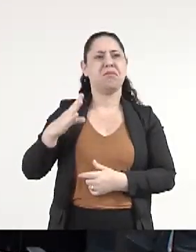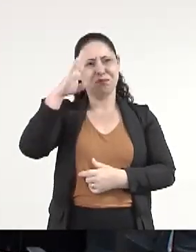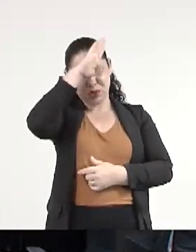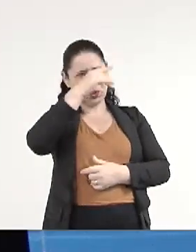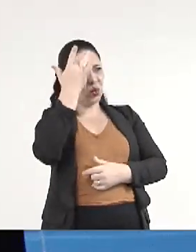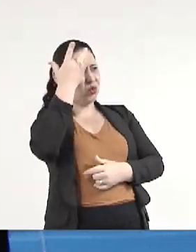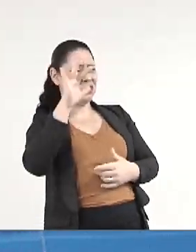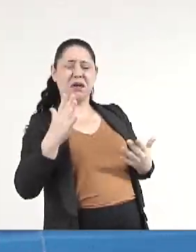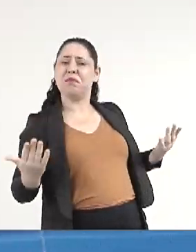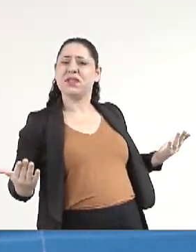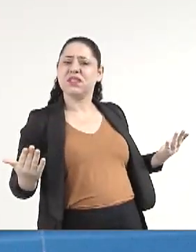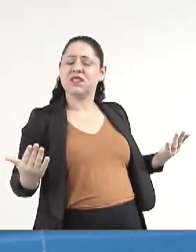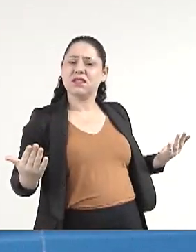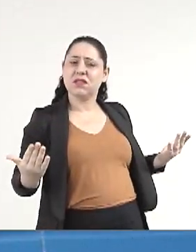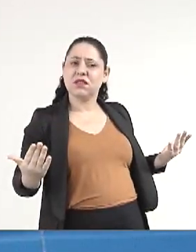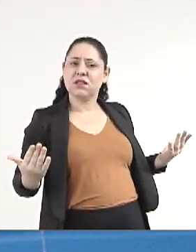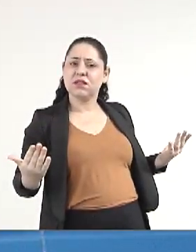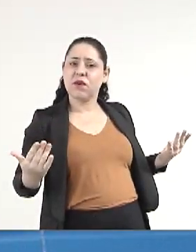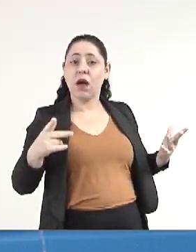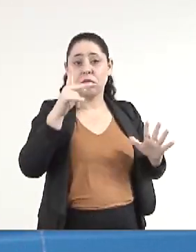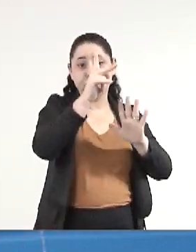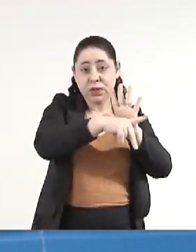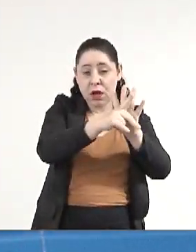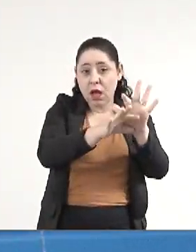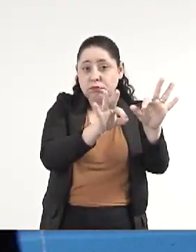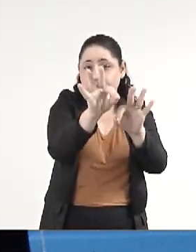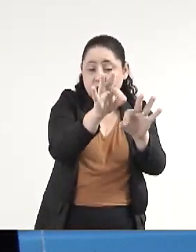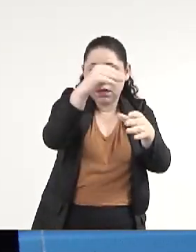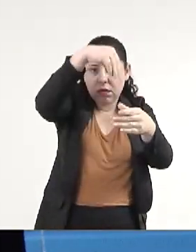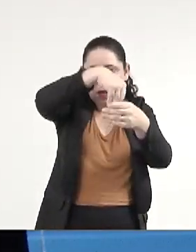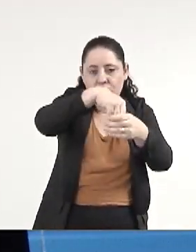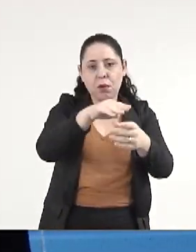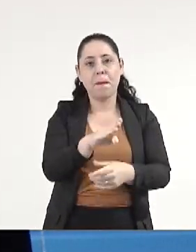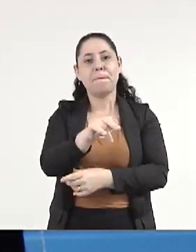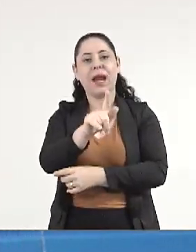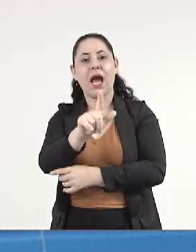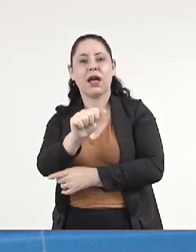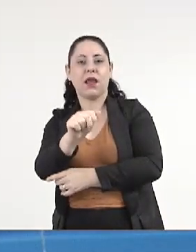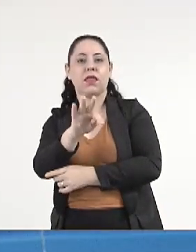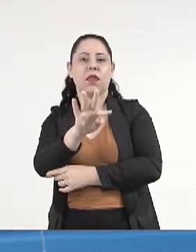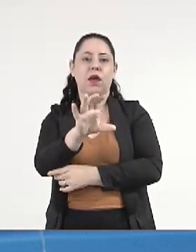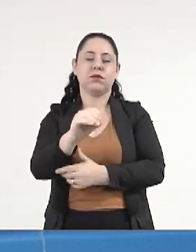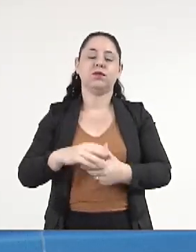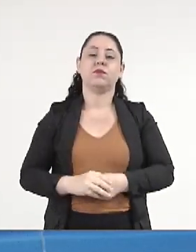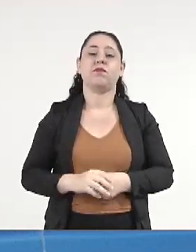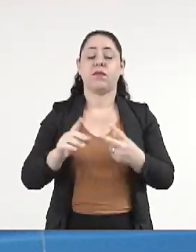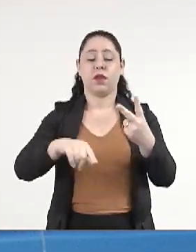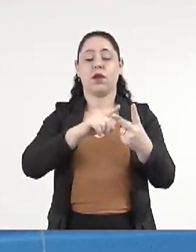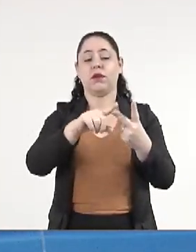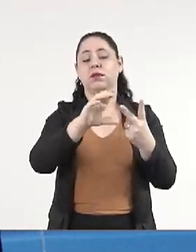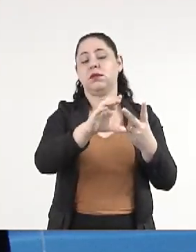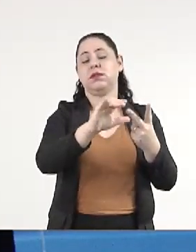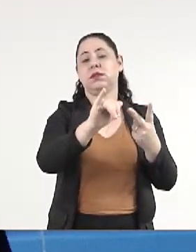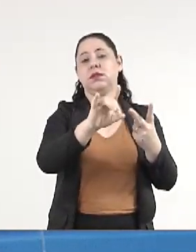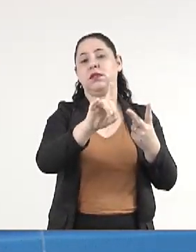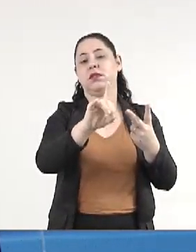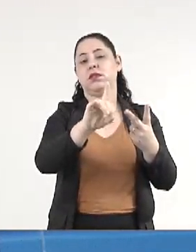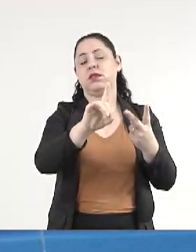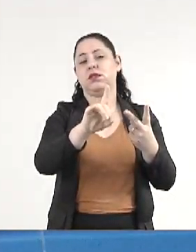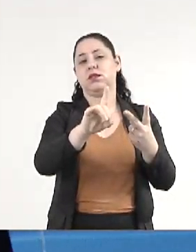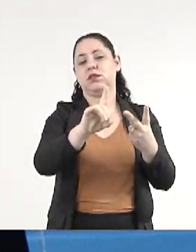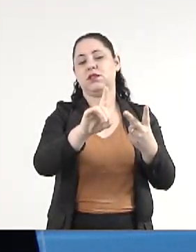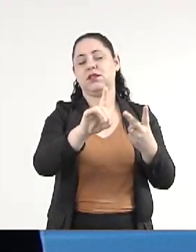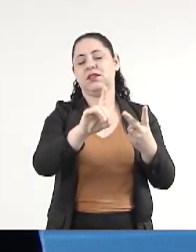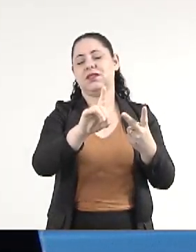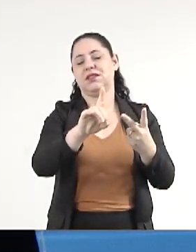sabia. Foi montado o plano no gabinete do Braga Neto. O Cid Braga, sei lá como chama